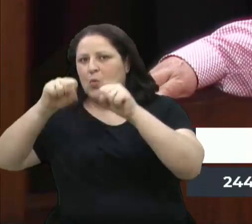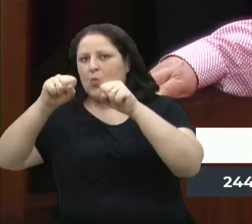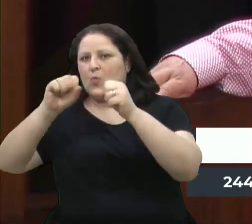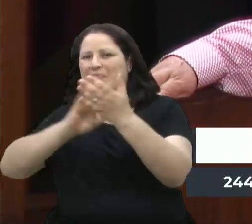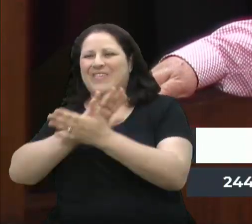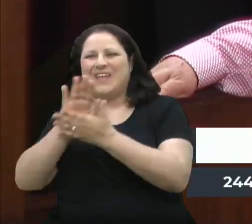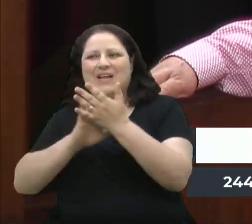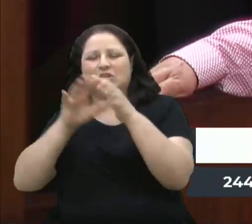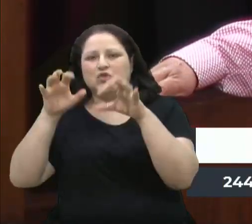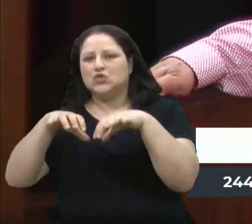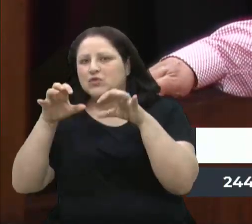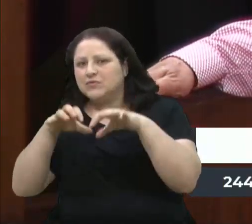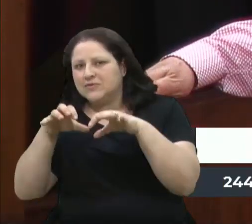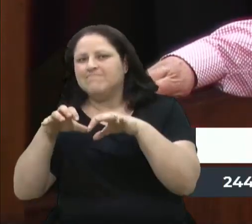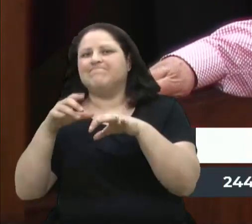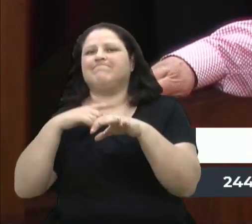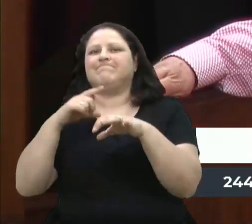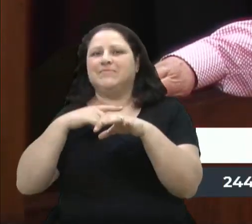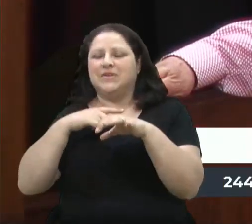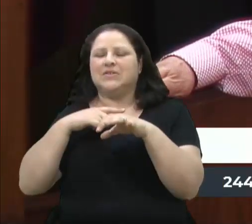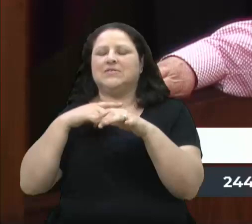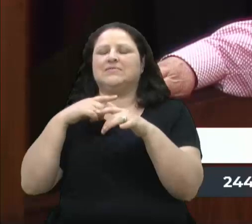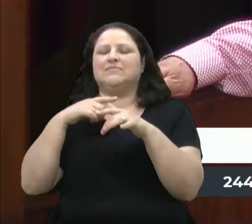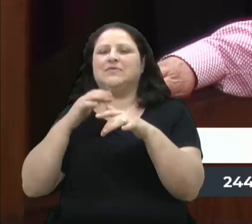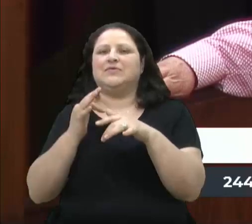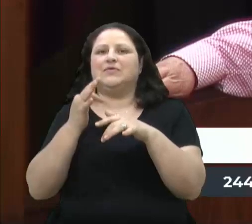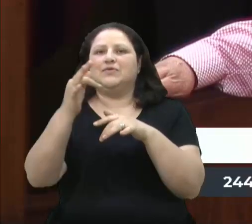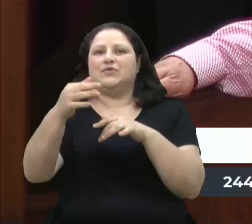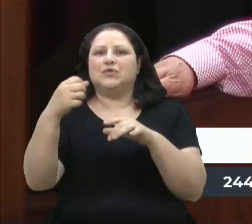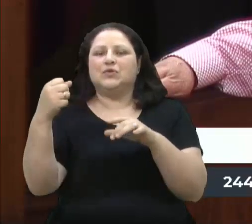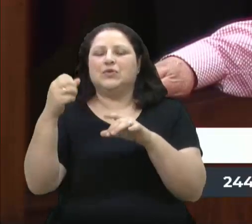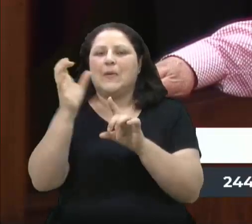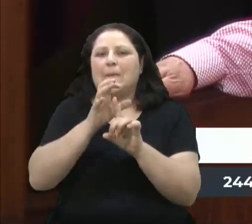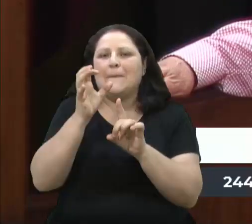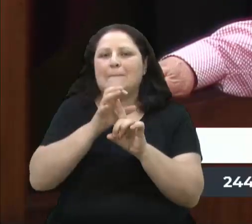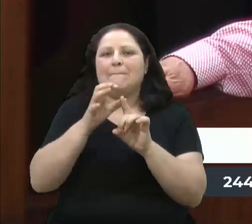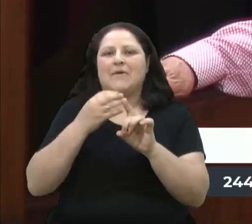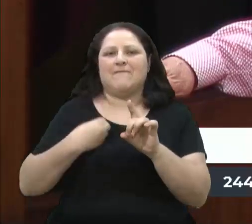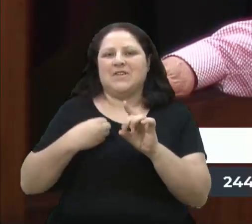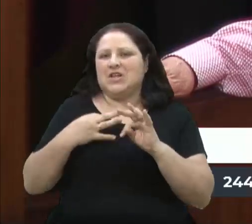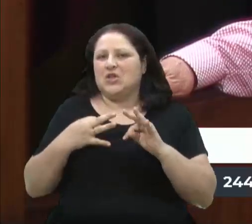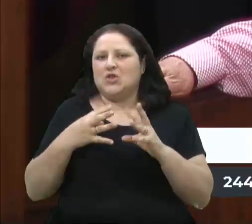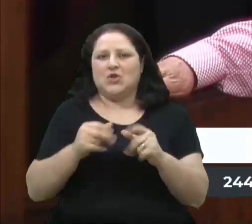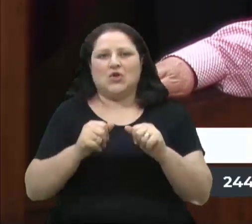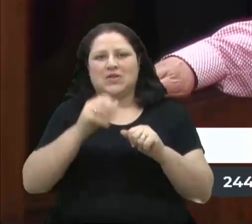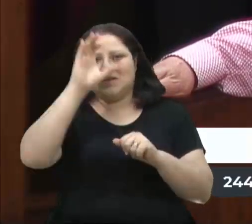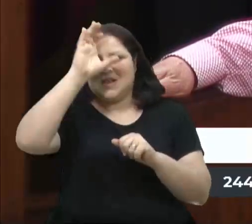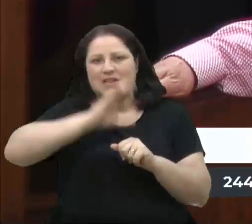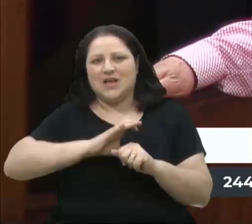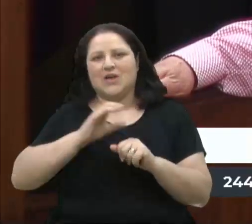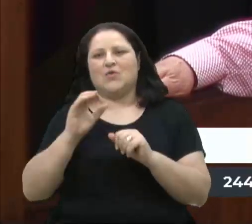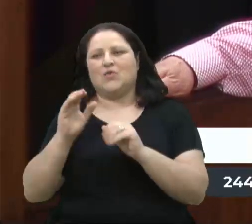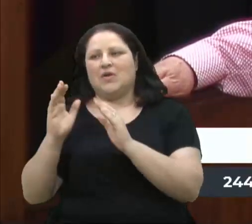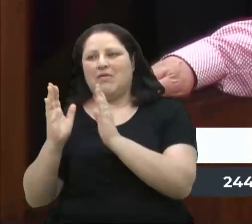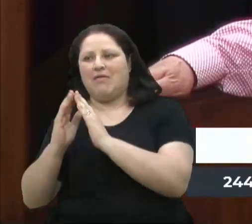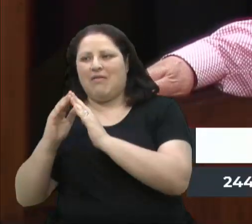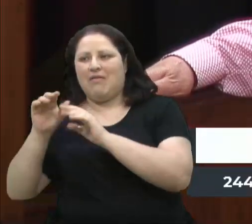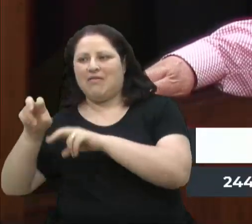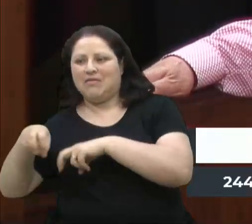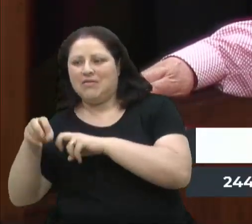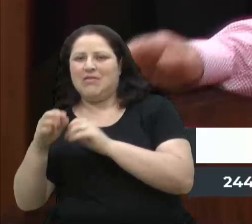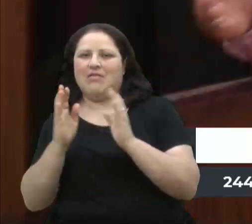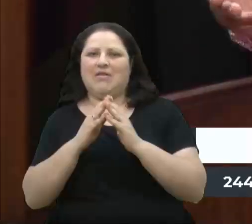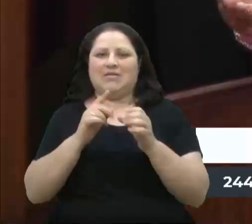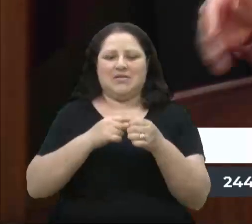contas mexe na vida de todos os cidadãos, independente da colônia e da cidade, porque mexe no alimento do todo dia,